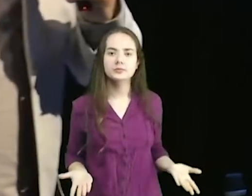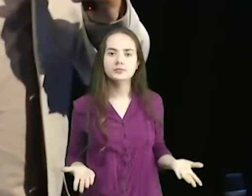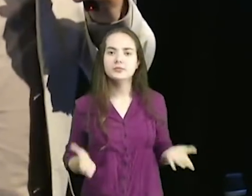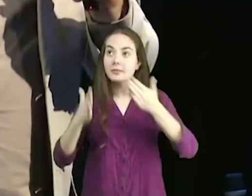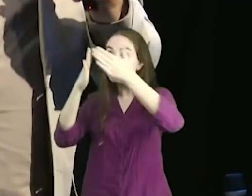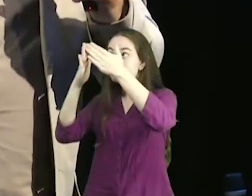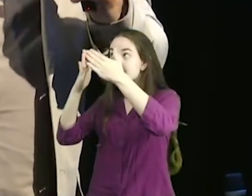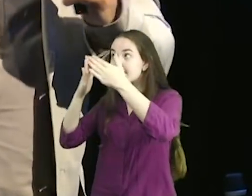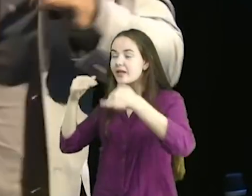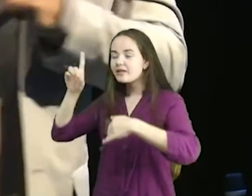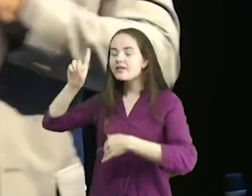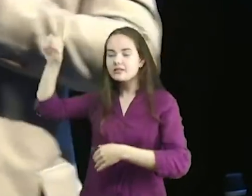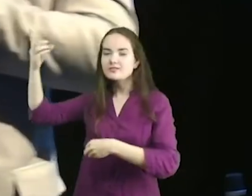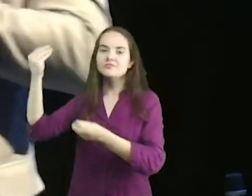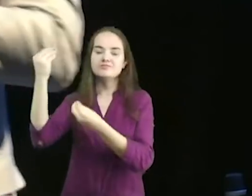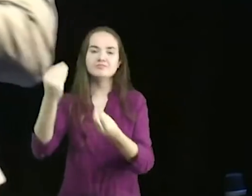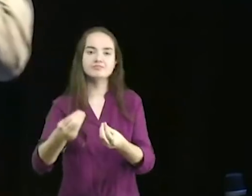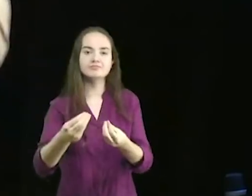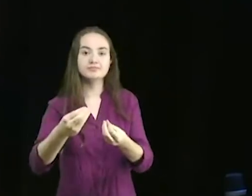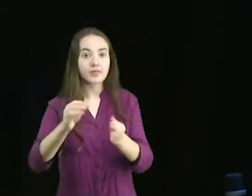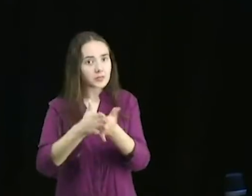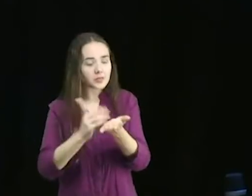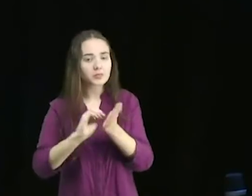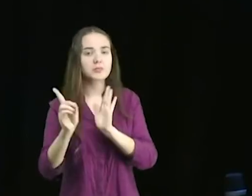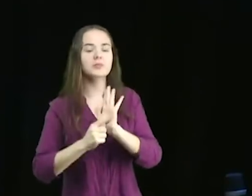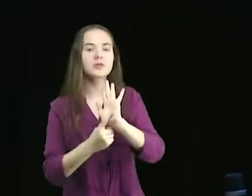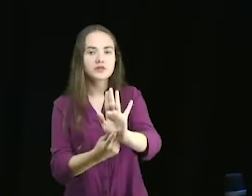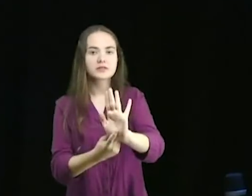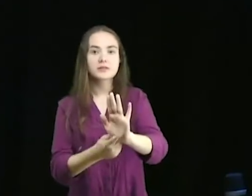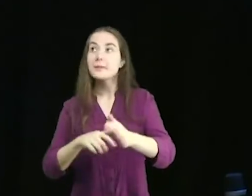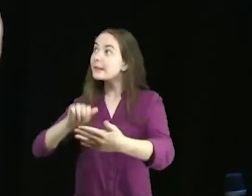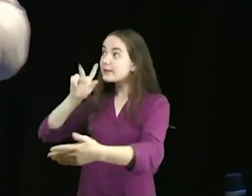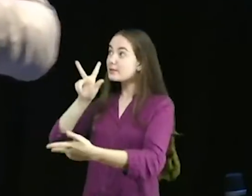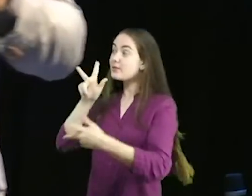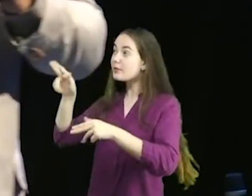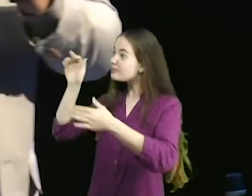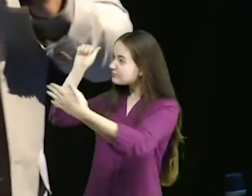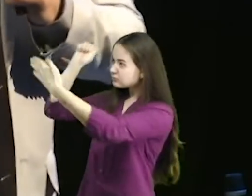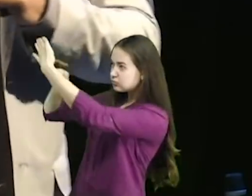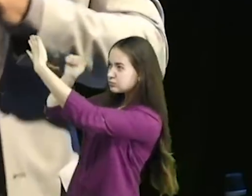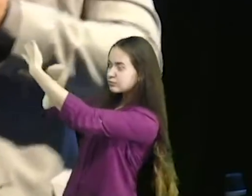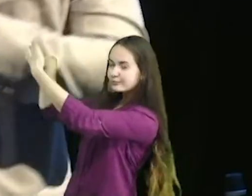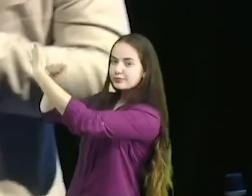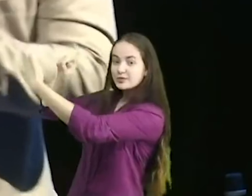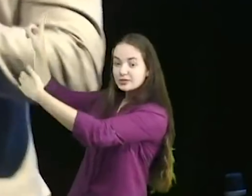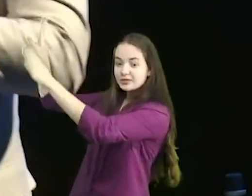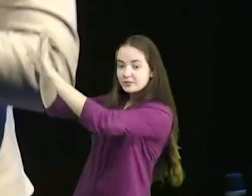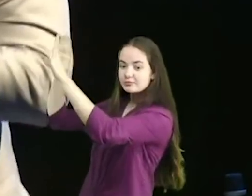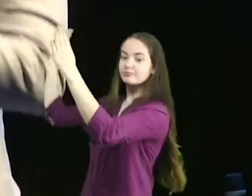será dado. Busque e encontre, bate e a porta se abrirá. A